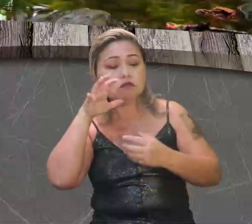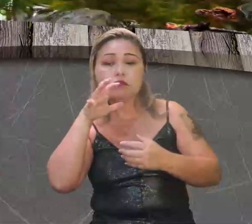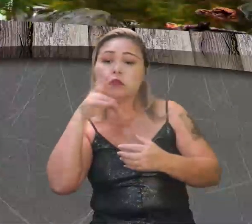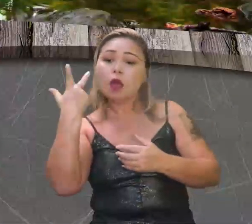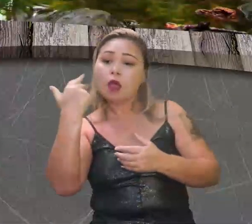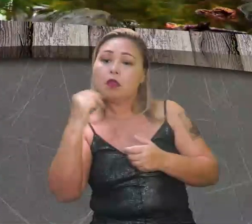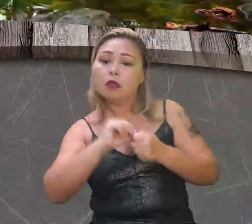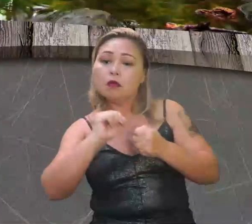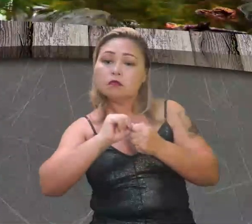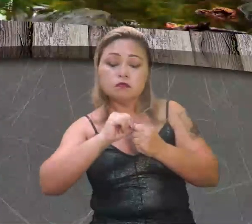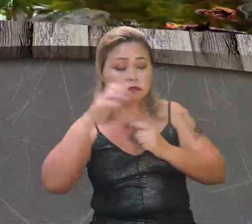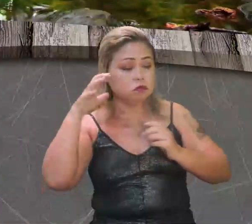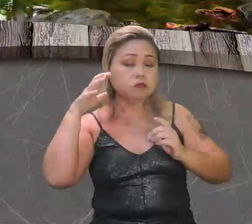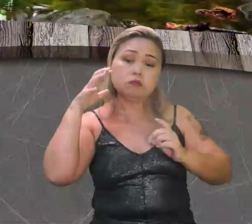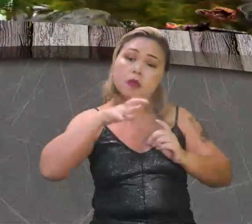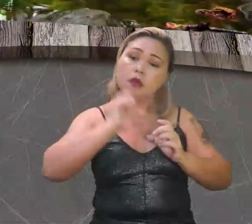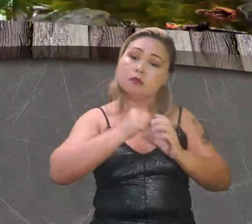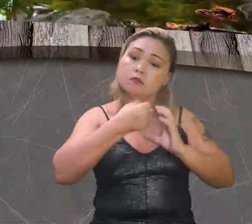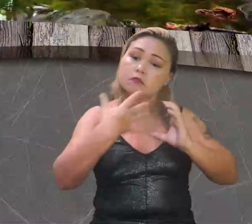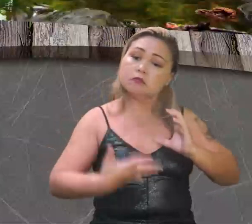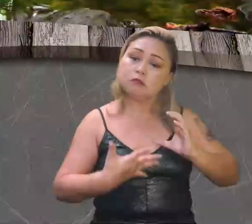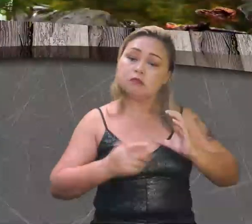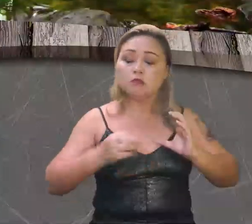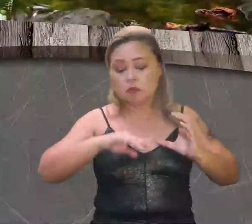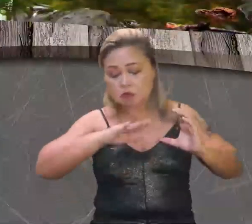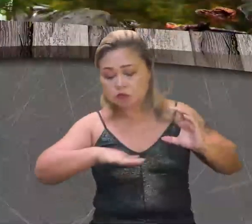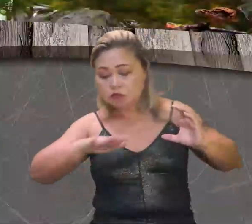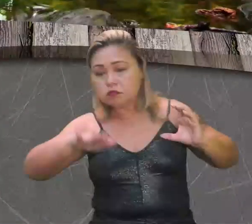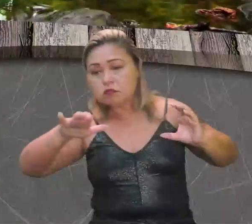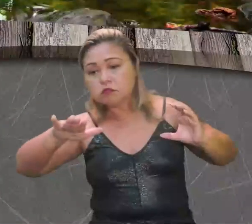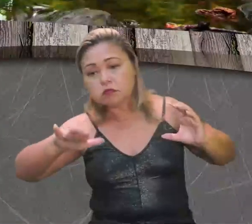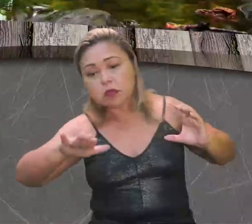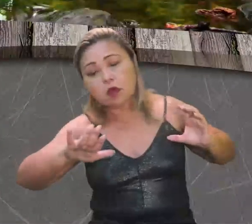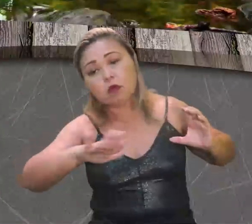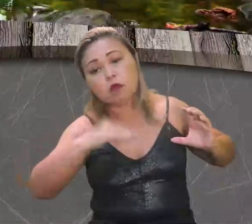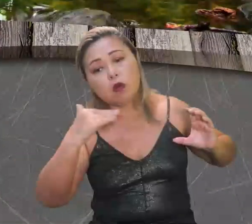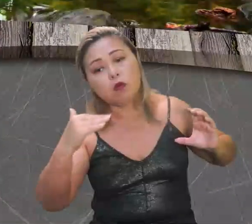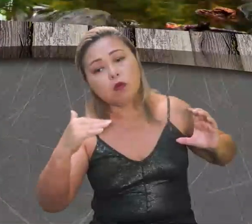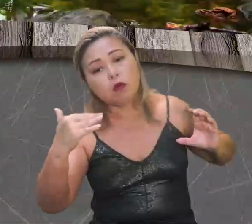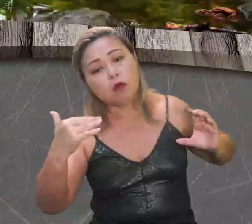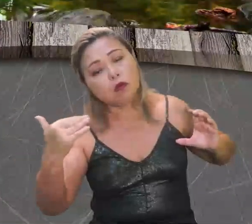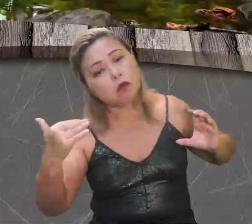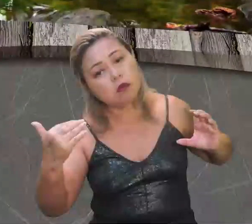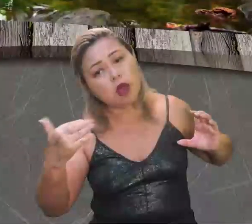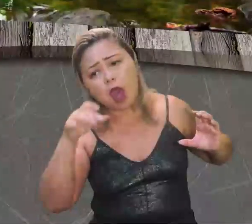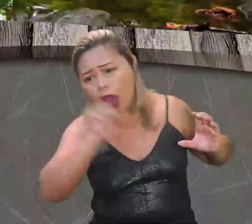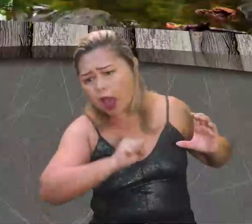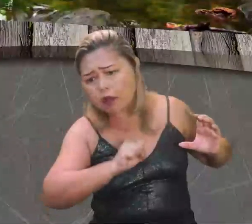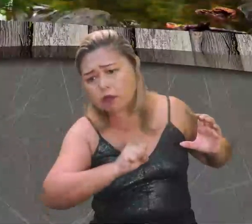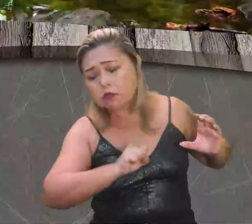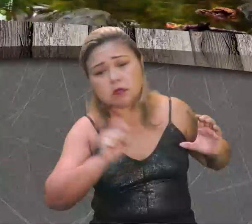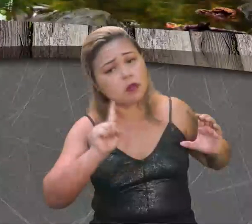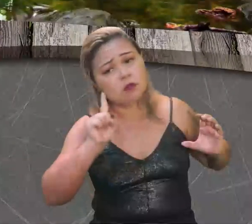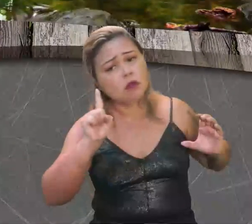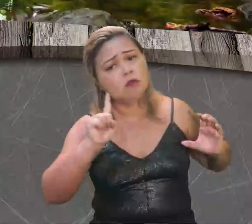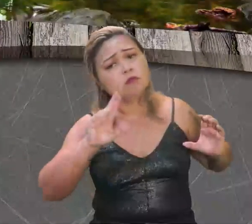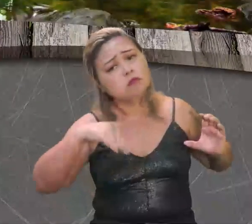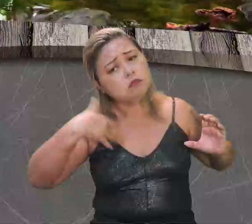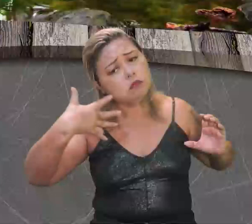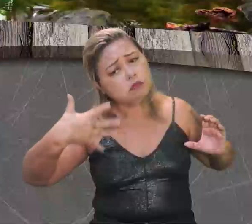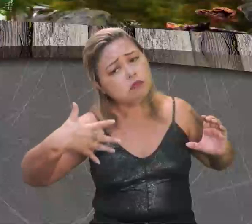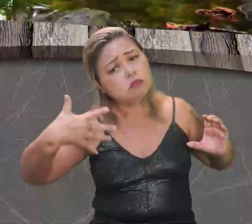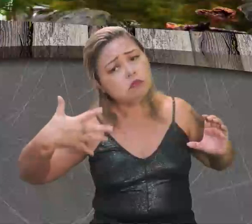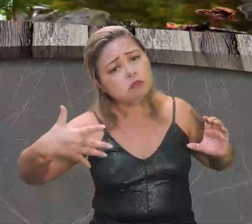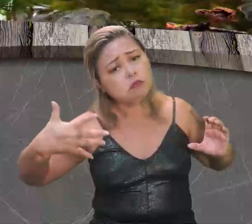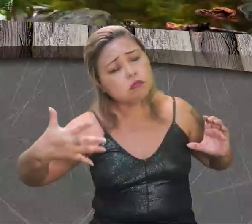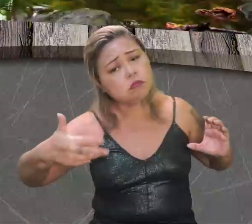exercer pressão sobre essa característica, as demais vão desaparecer espontaneamente, rapidamente, prof? Não,